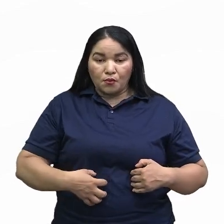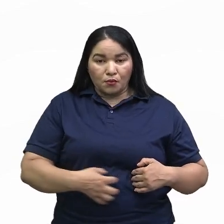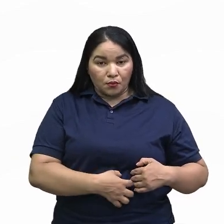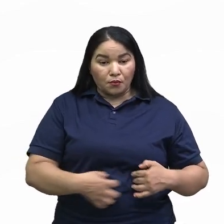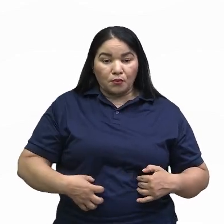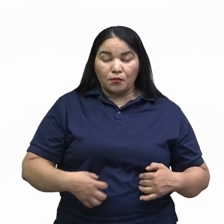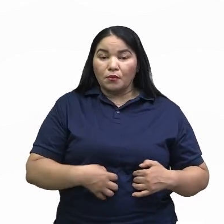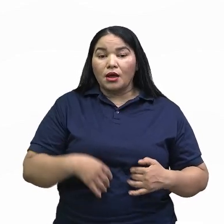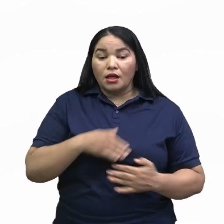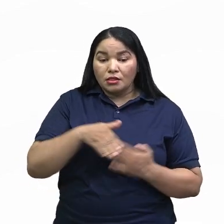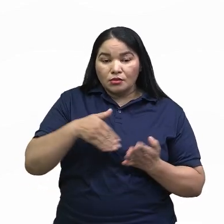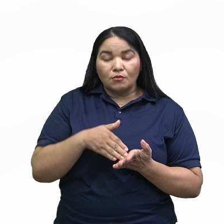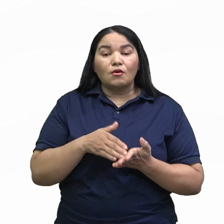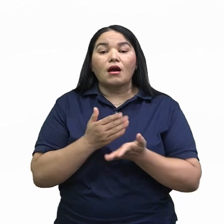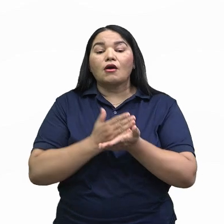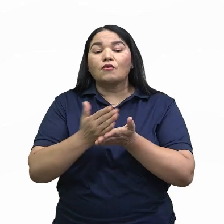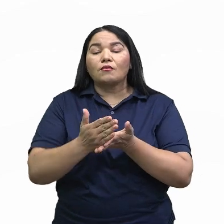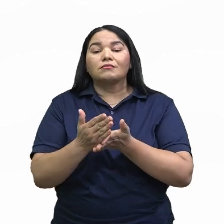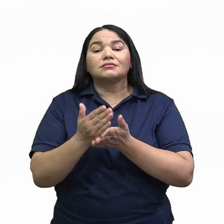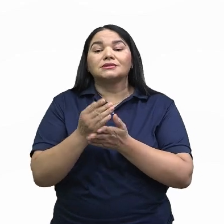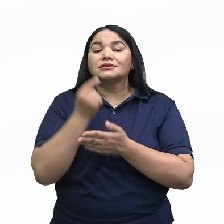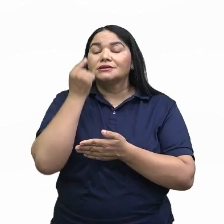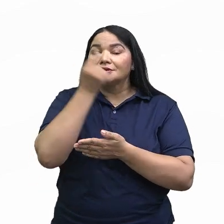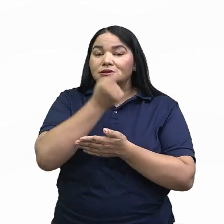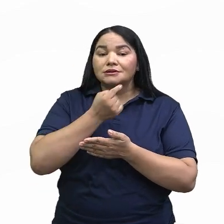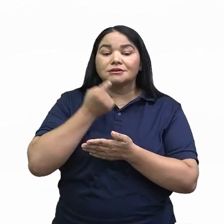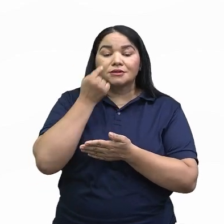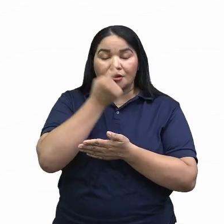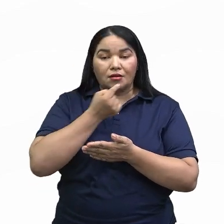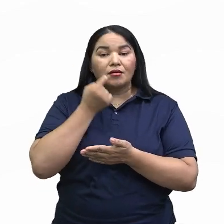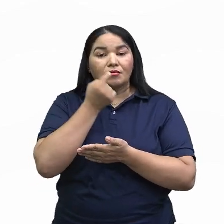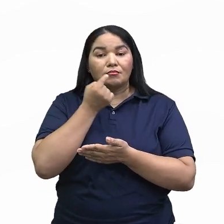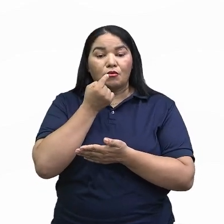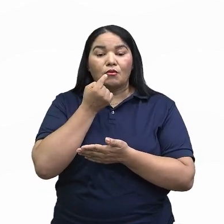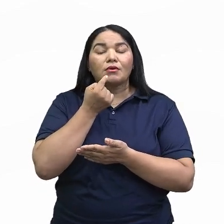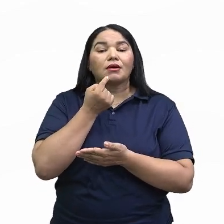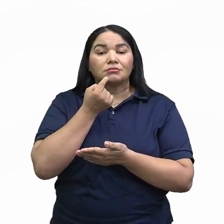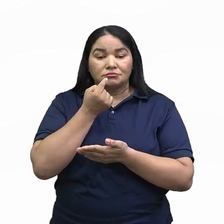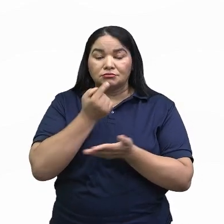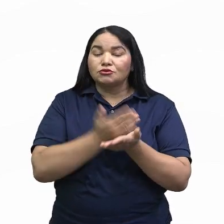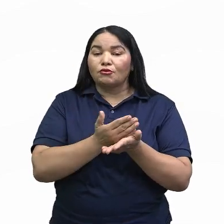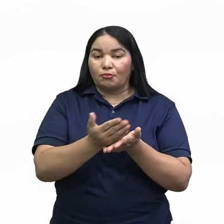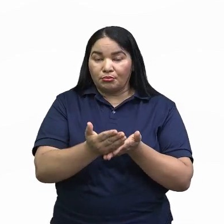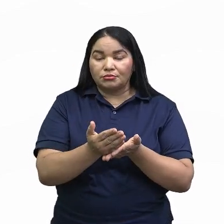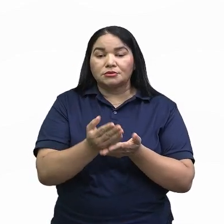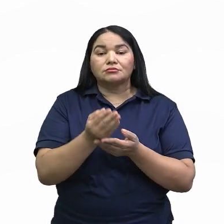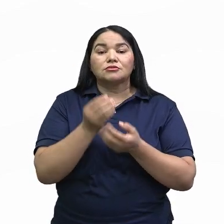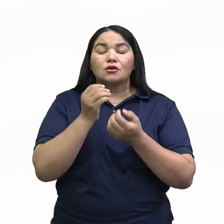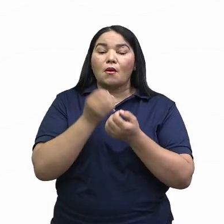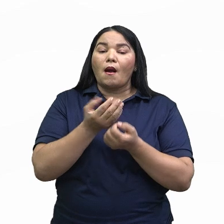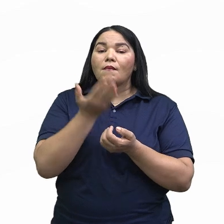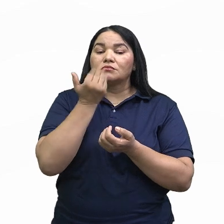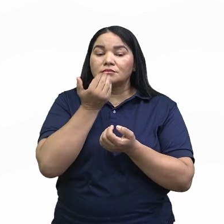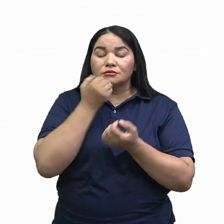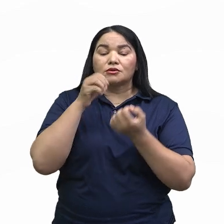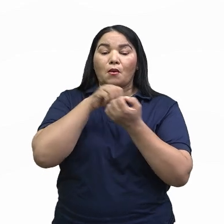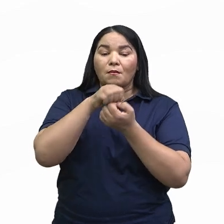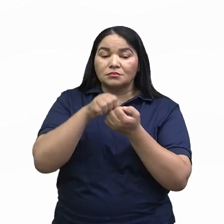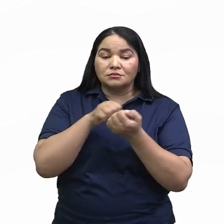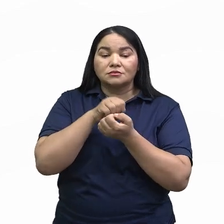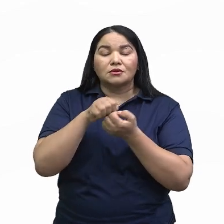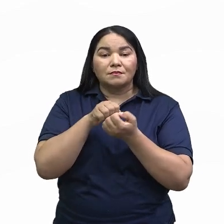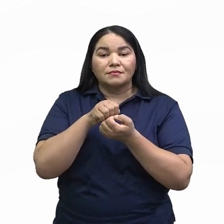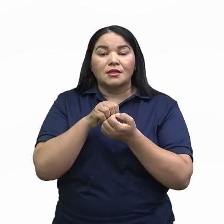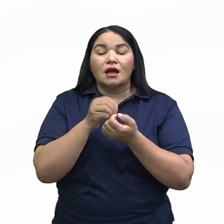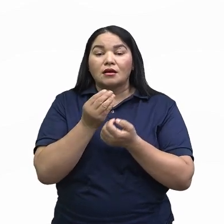aí iniciando na boca, né, onde começa ali a nossa digestão do alimento, onde a gente começa a mastigação. Esse